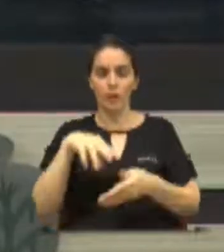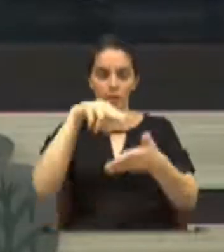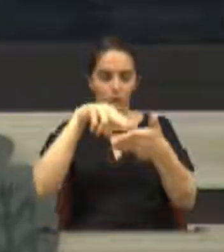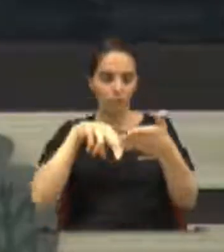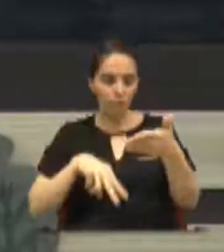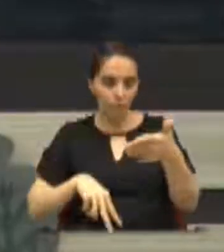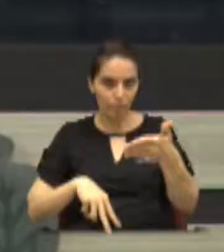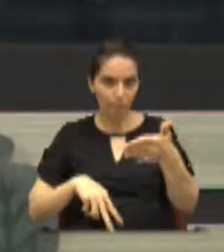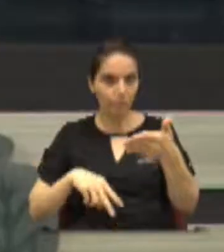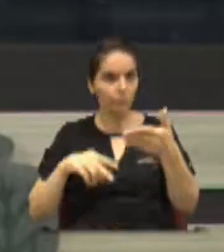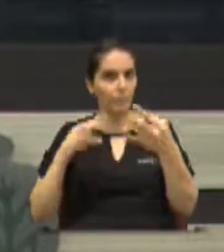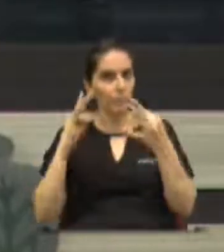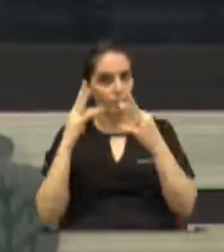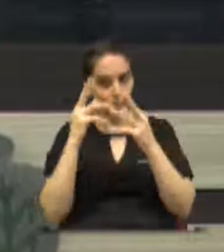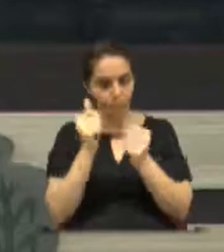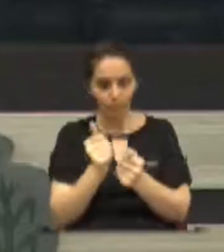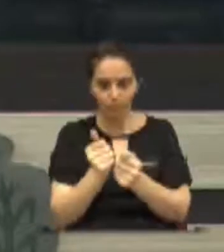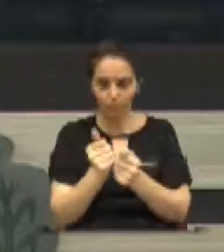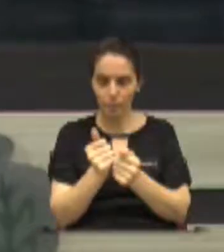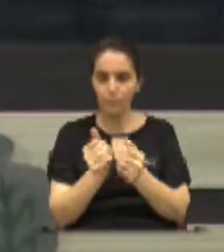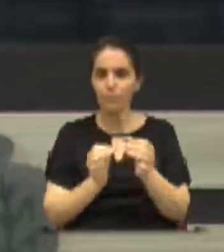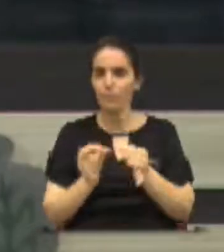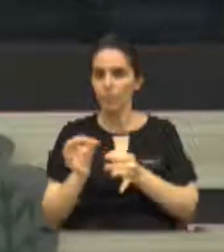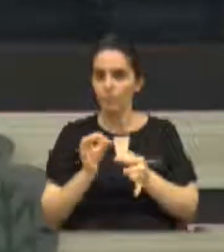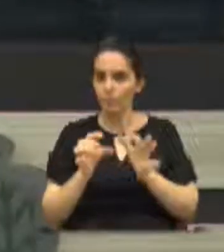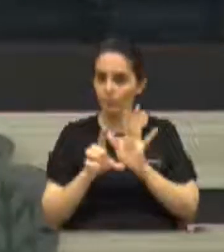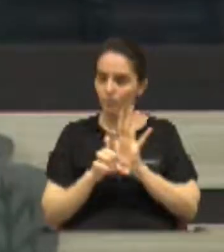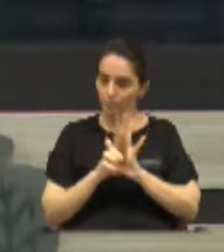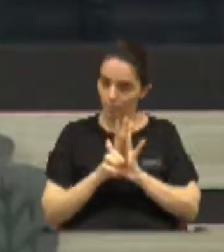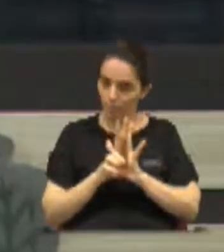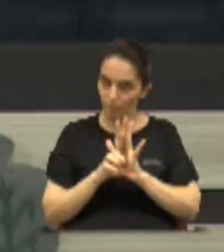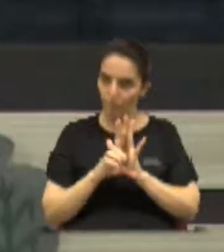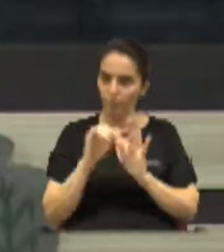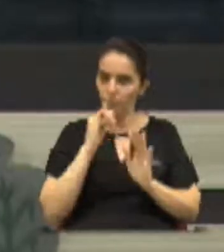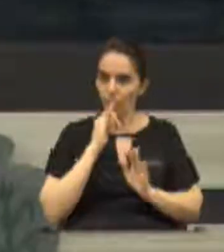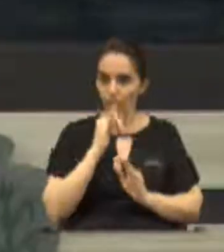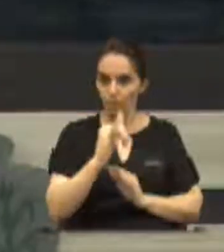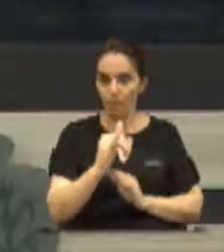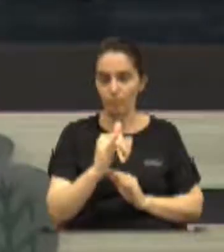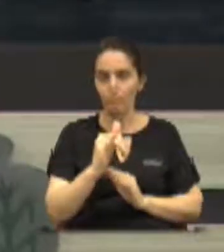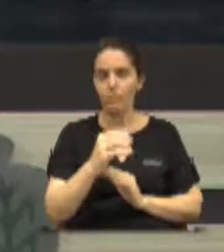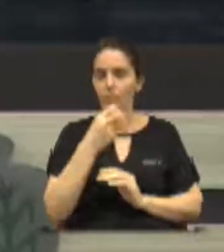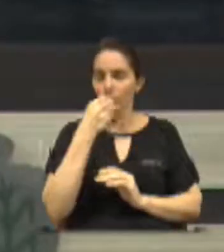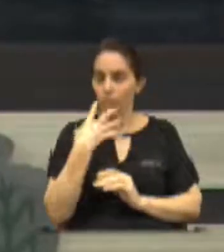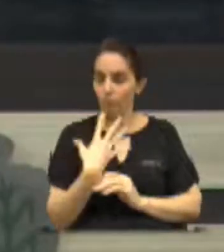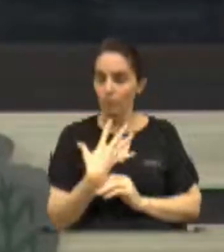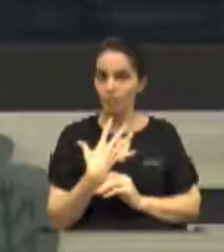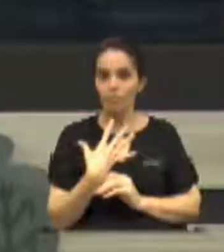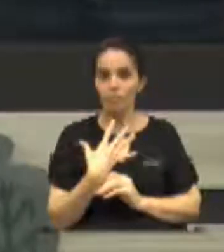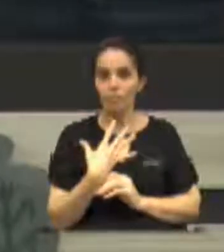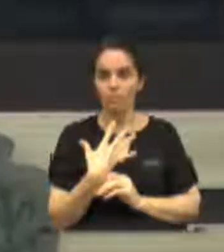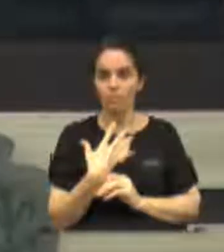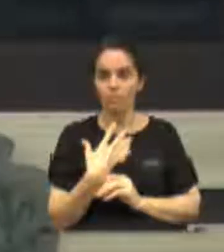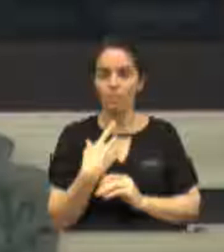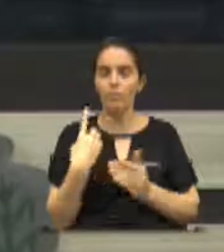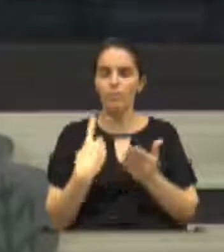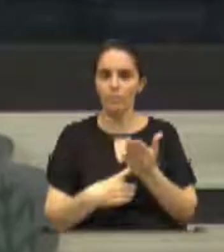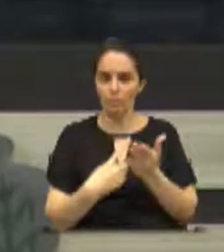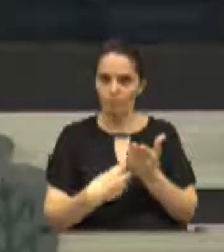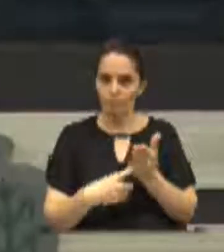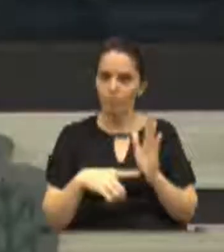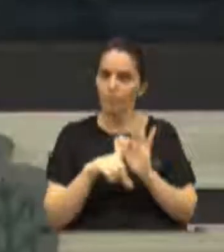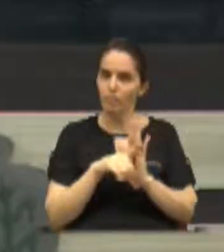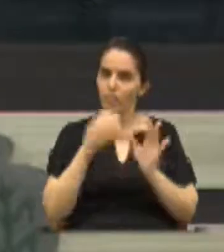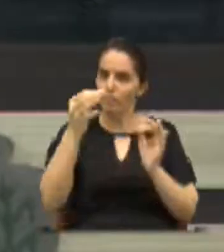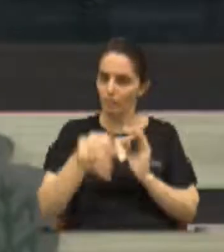regimentais, procedi ao exame do projeto de lei epígrafe. A matéria pode prosperar, sendo constitucional e legal. É o